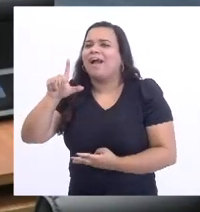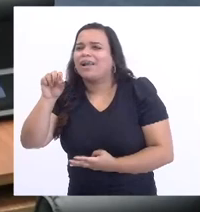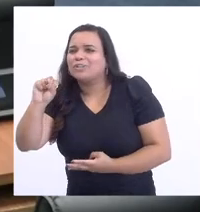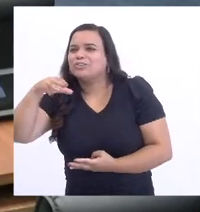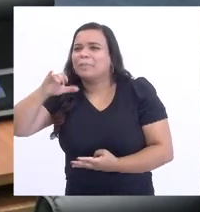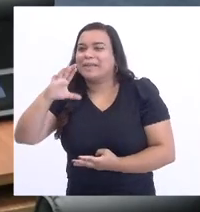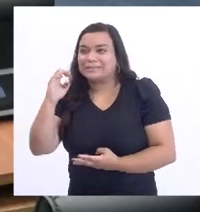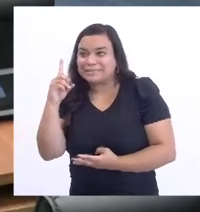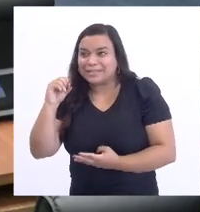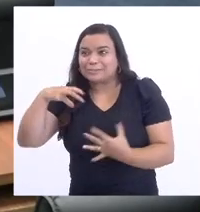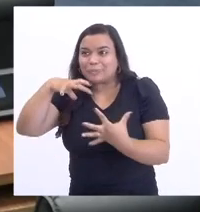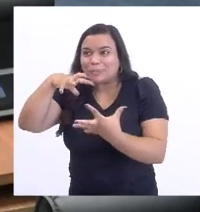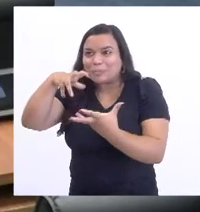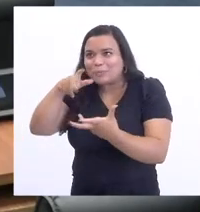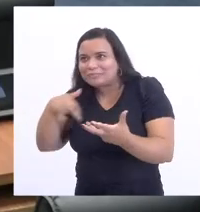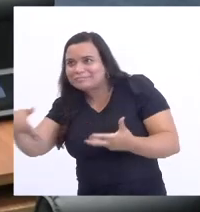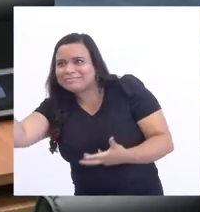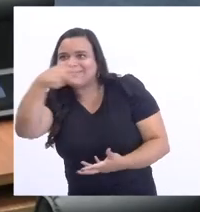mundo,